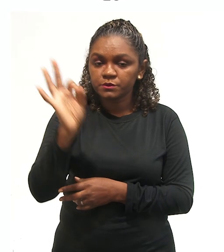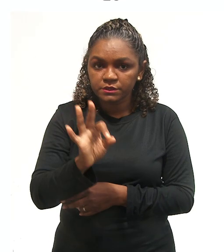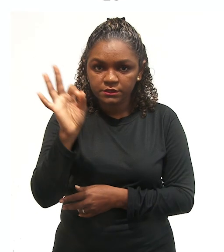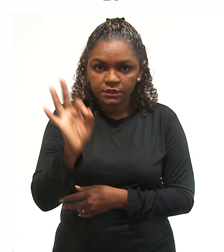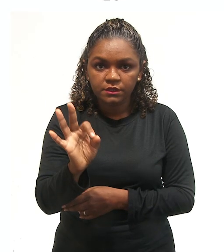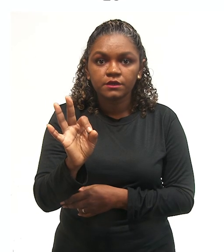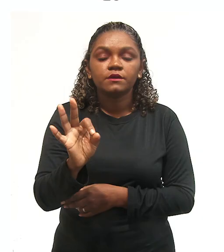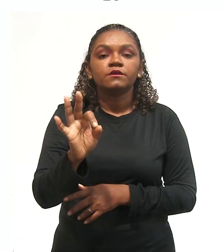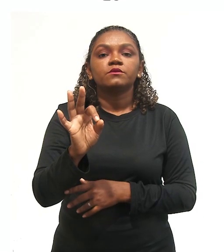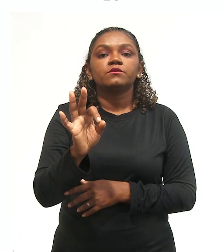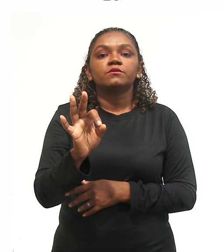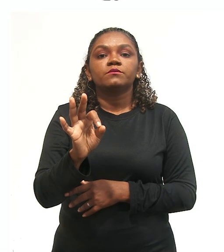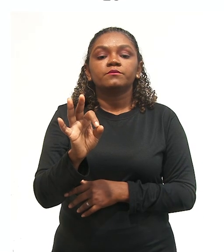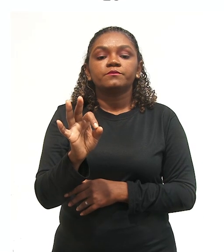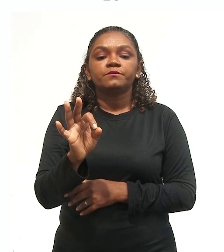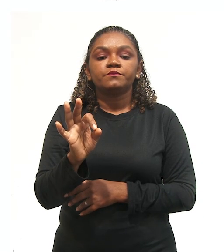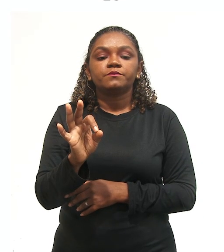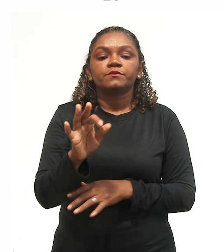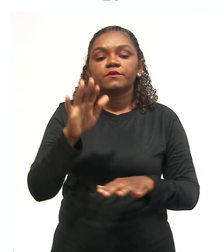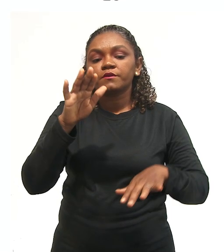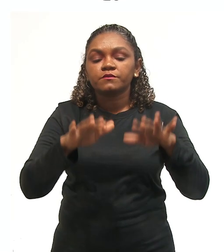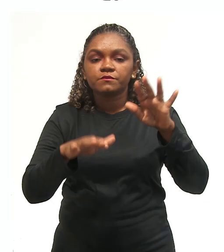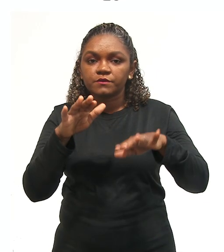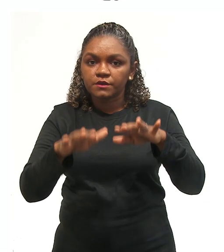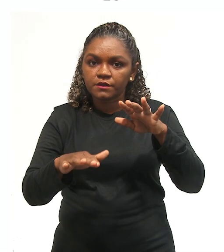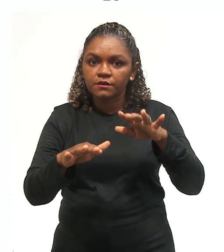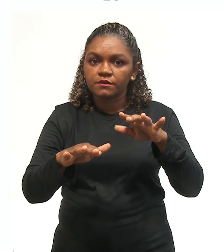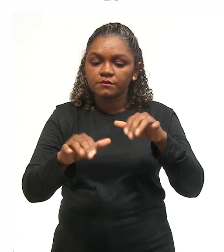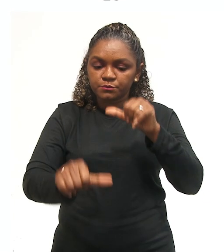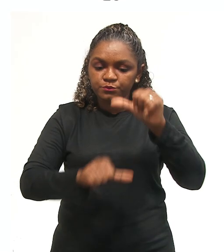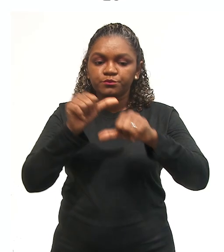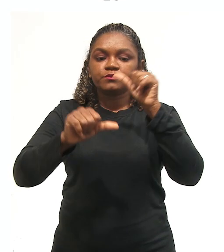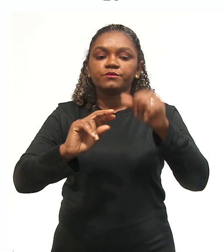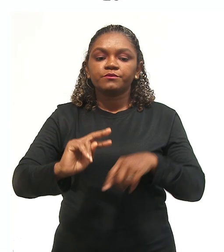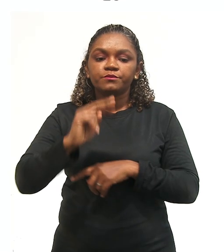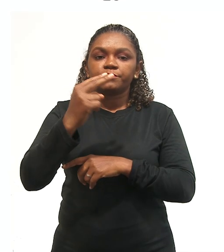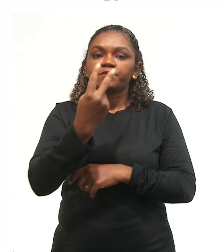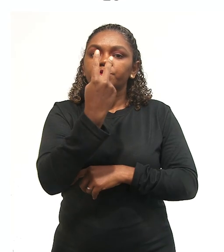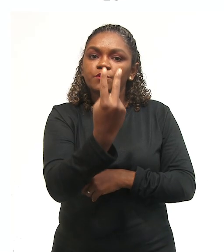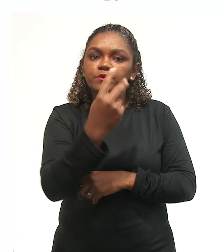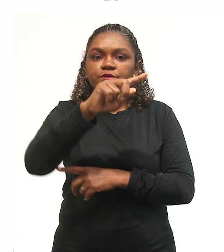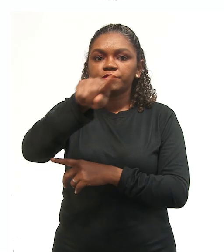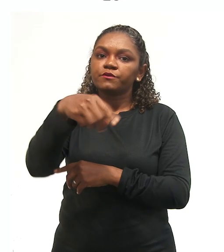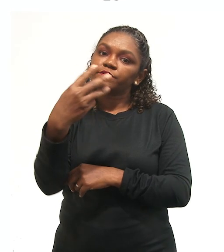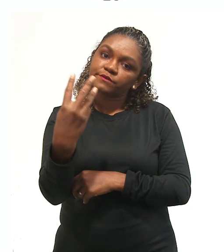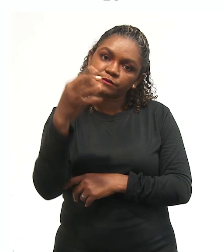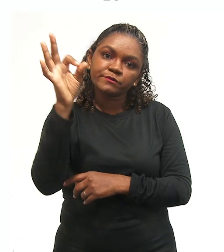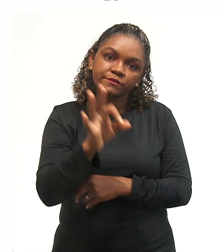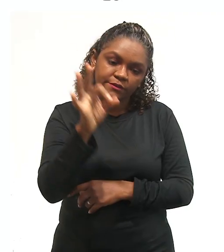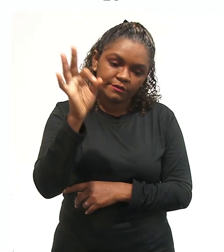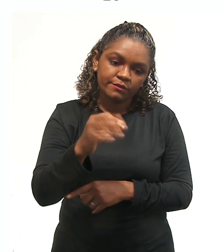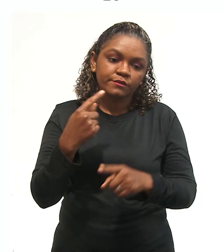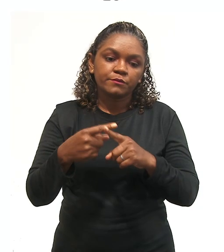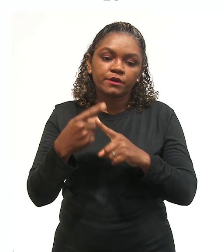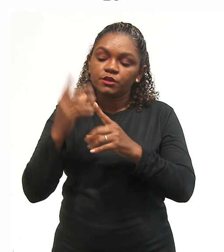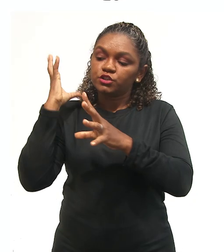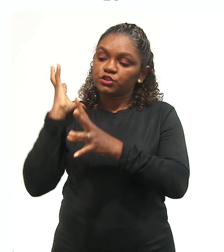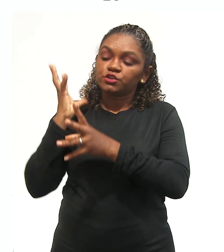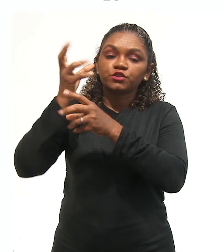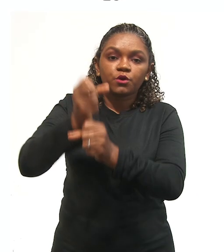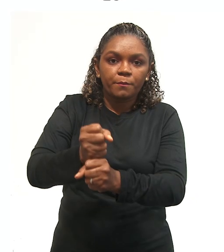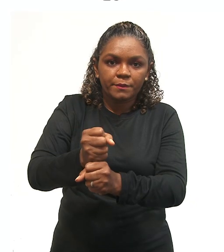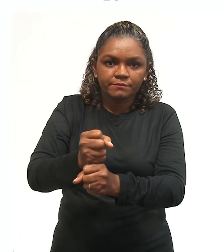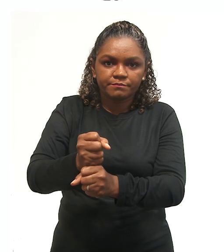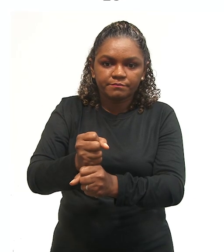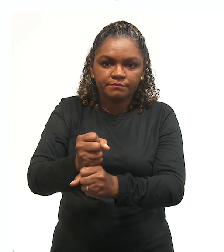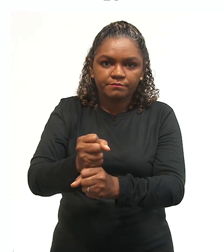mesmos 2% ao mês, eles podem virar 2,3% ao mês, quando somados os encargos